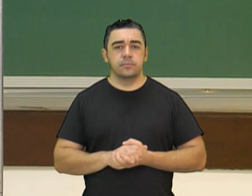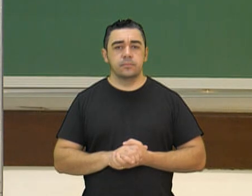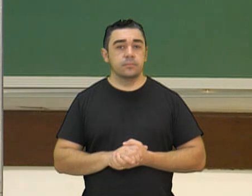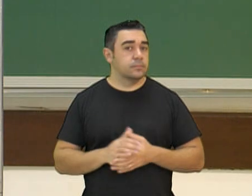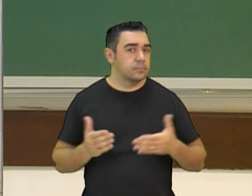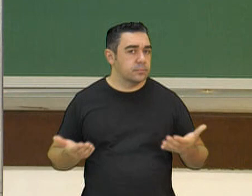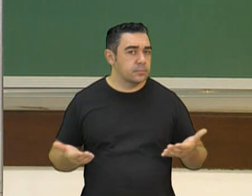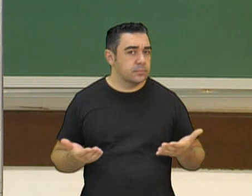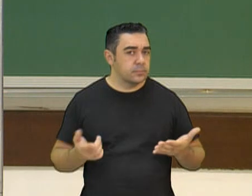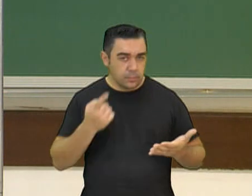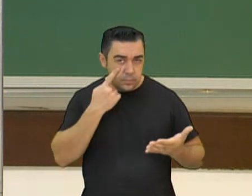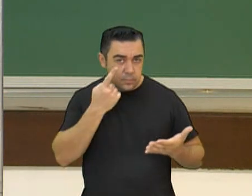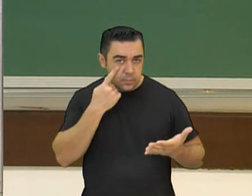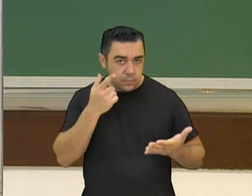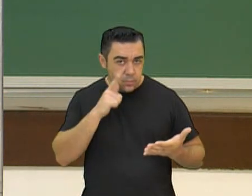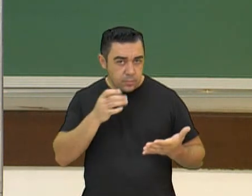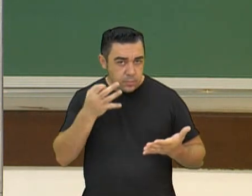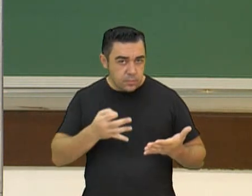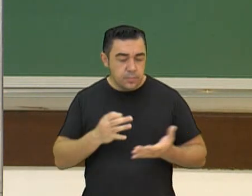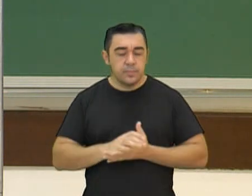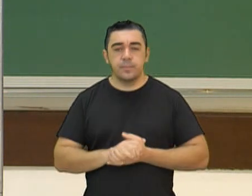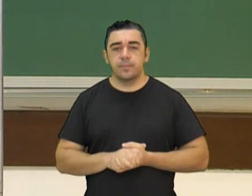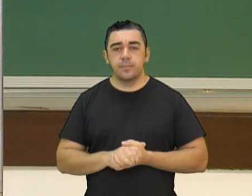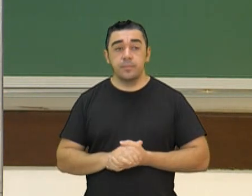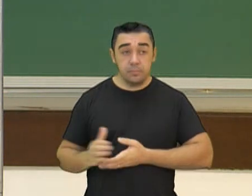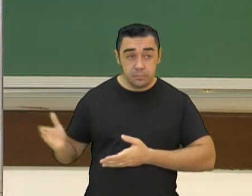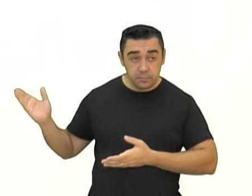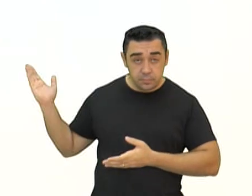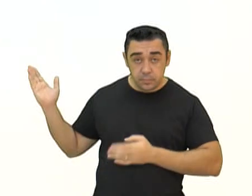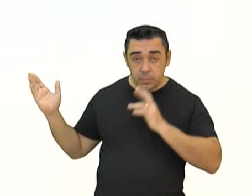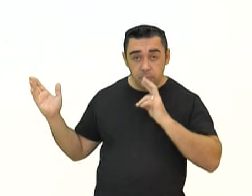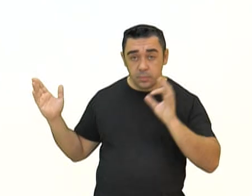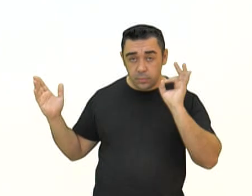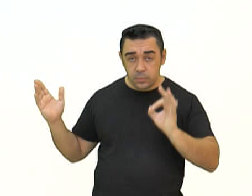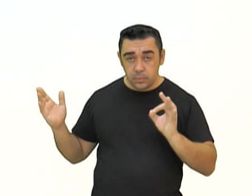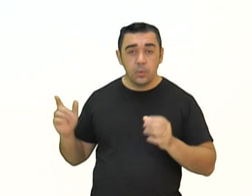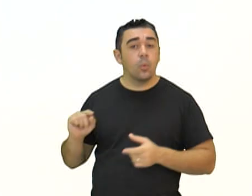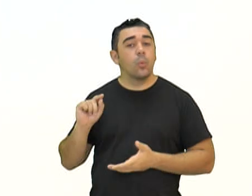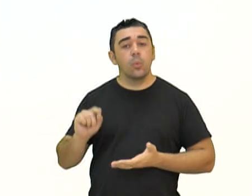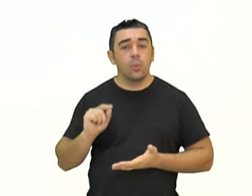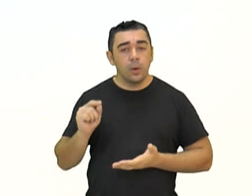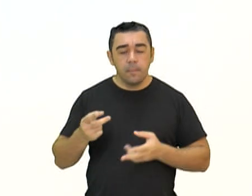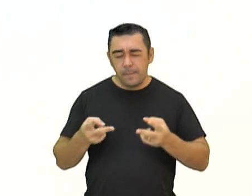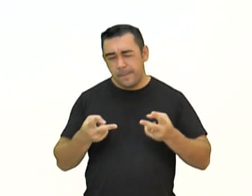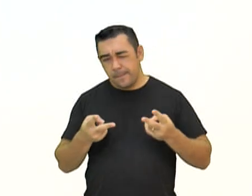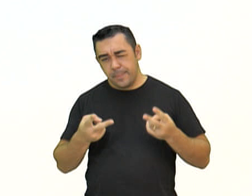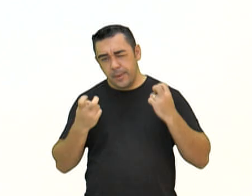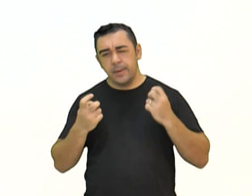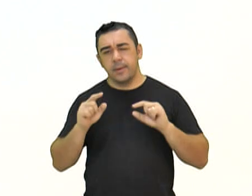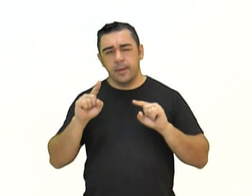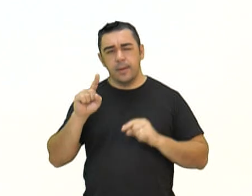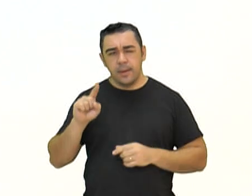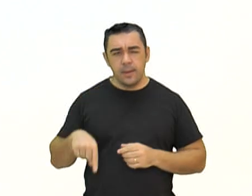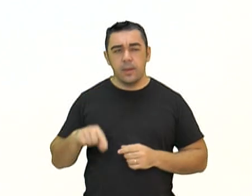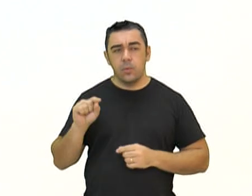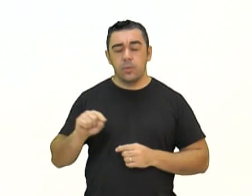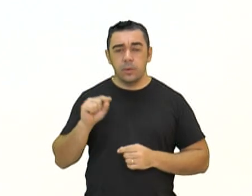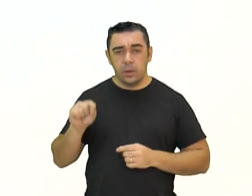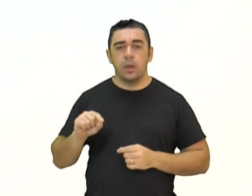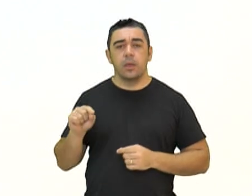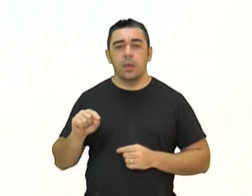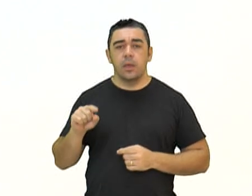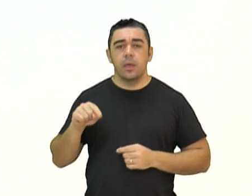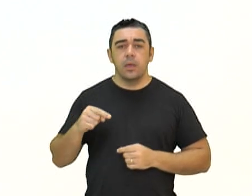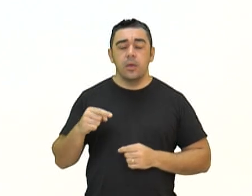E aí, galera, vamos ver quem acertou, olha lá. Então, né, pelo fragmento do texto que nós temos aqui, né, que diz lá,